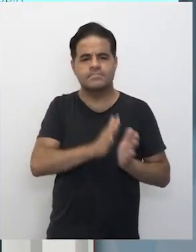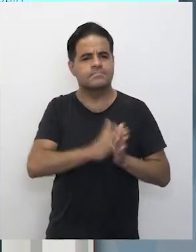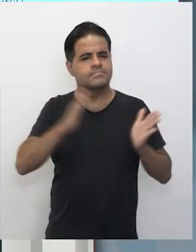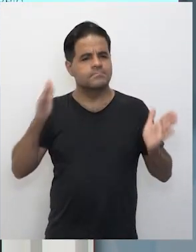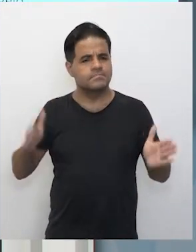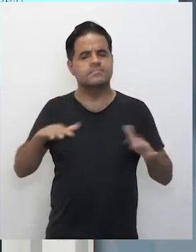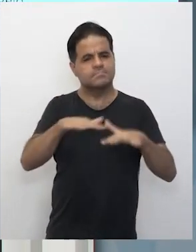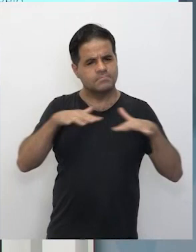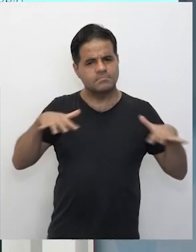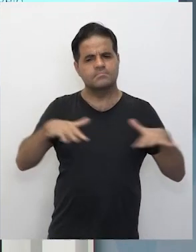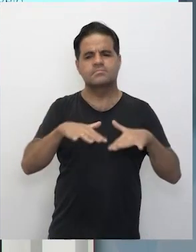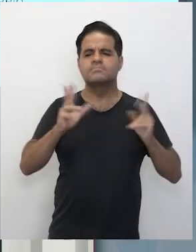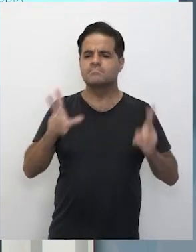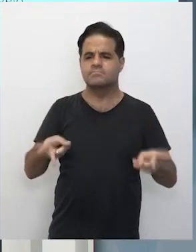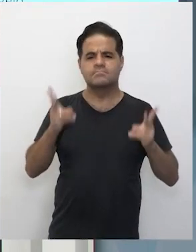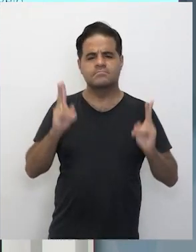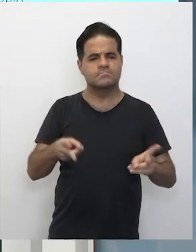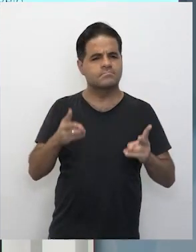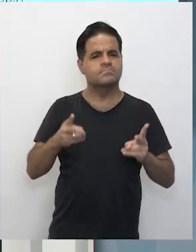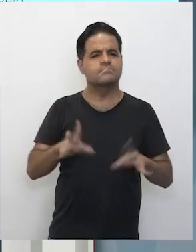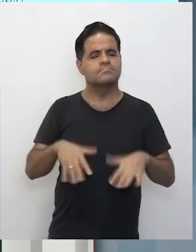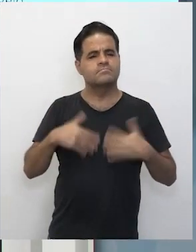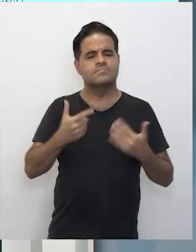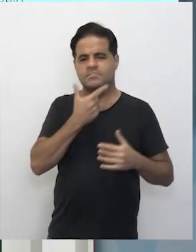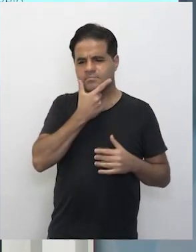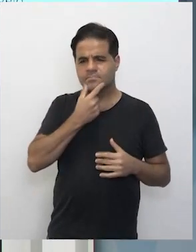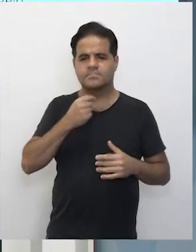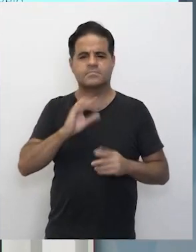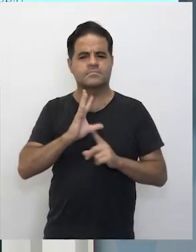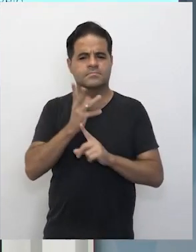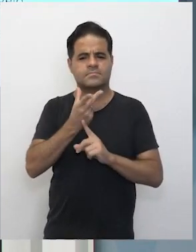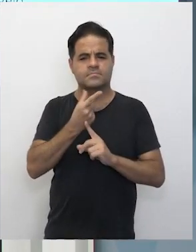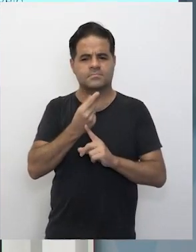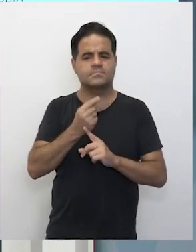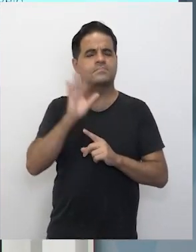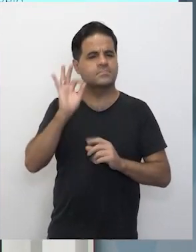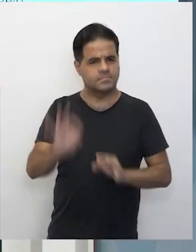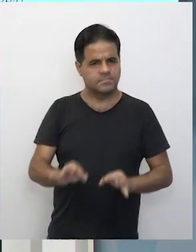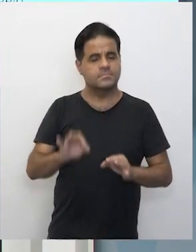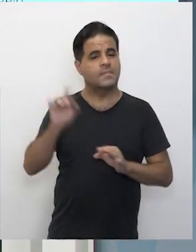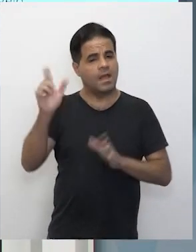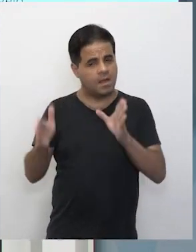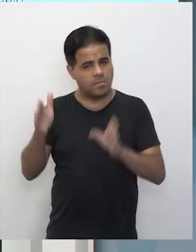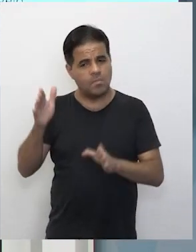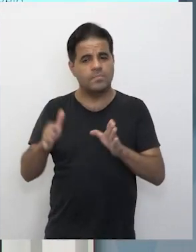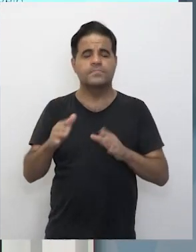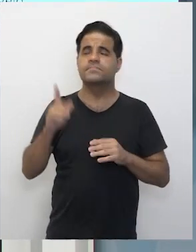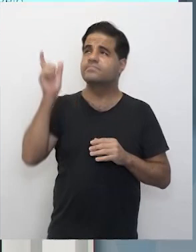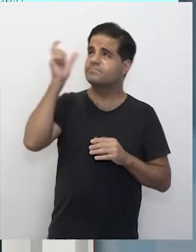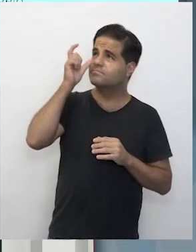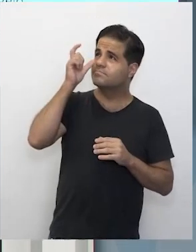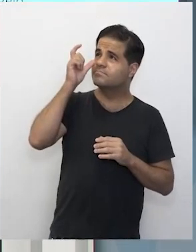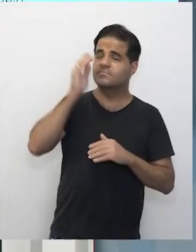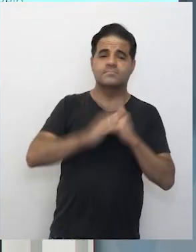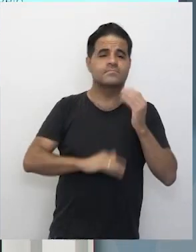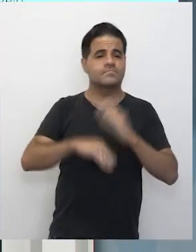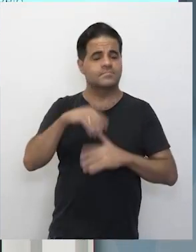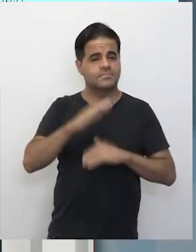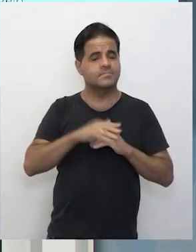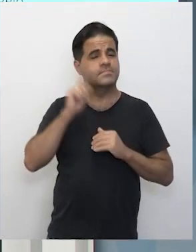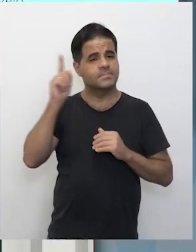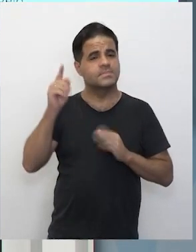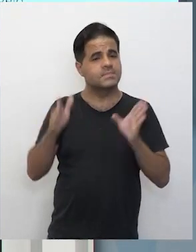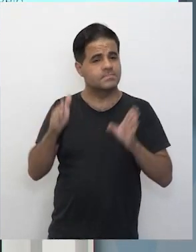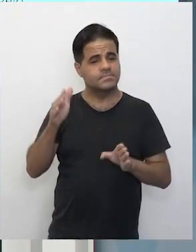mesmos espaços que outros grandes nomes masculinos da arte renascentista naquele momento. Vamos ver um pouquinho das obras desse período